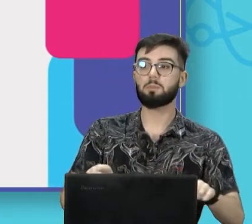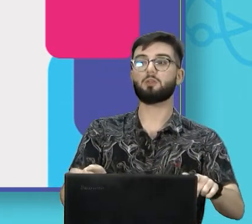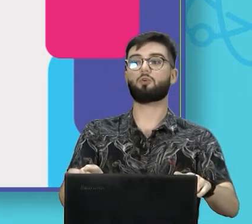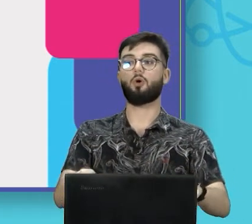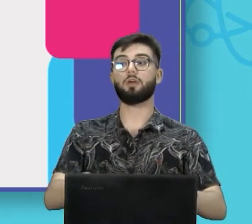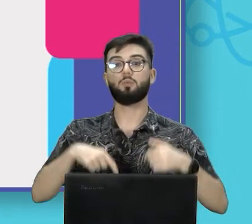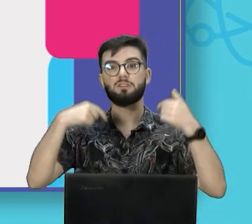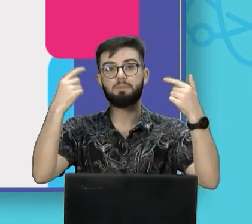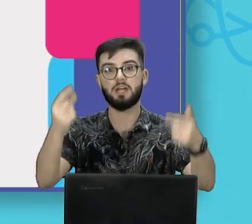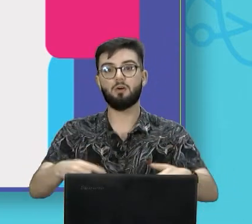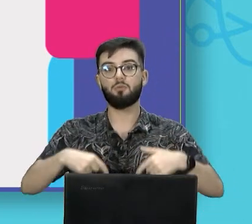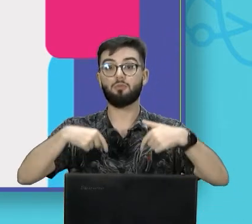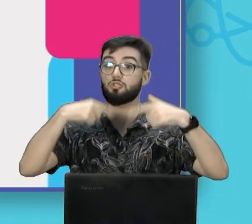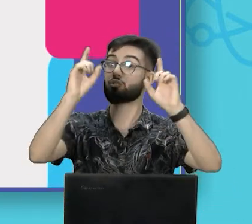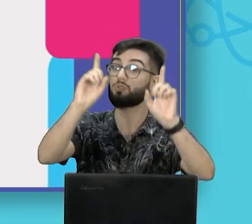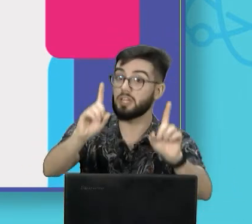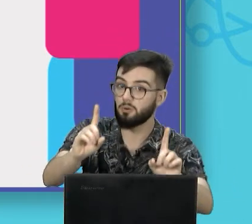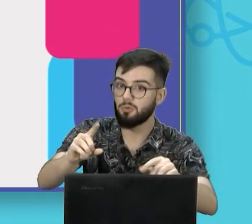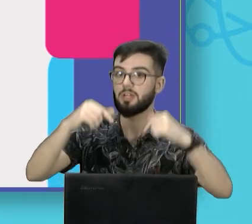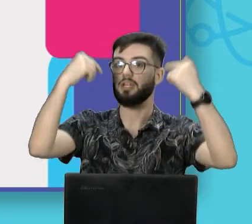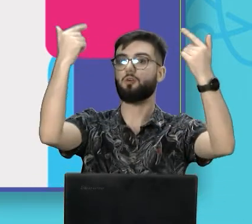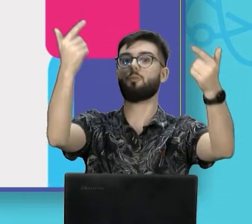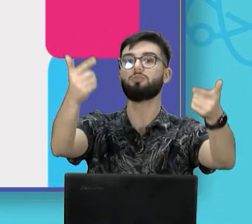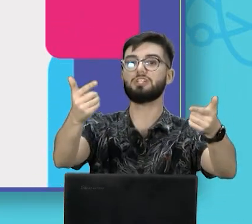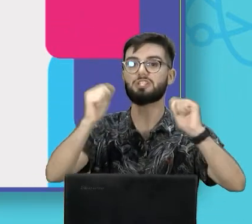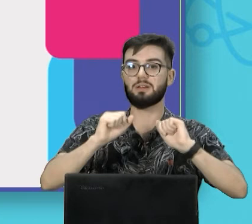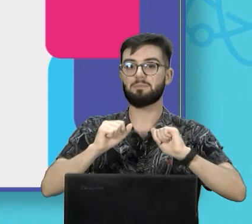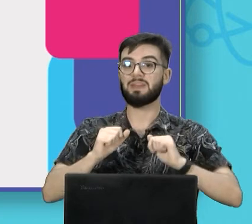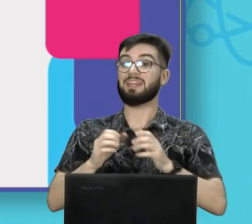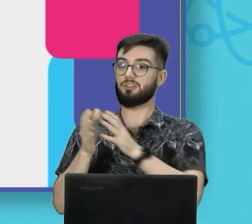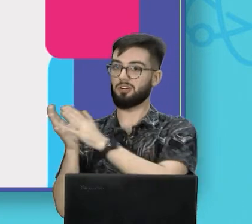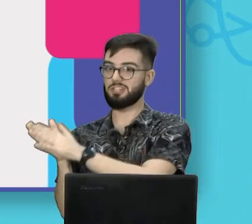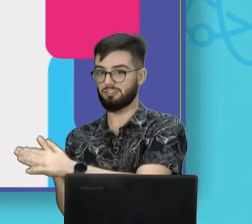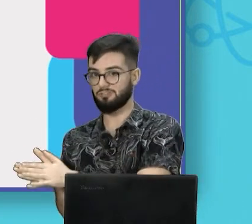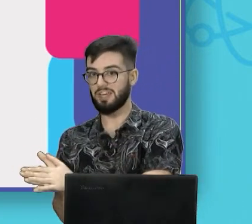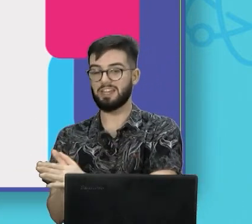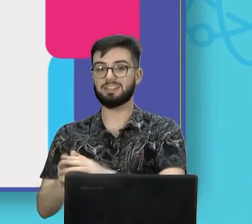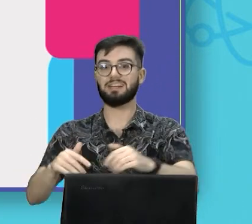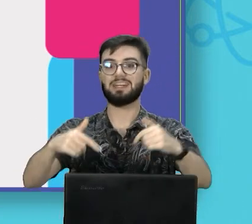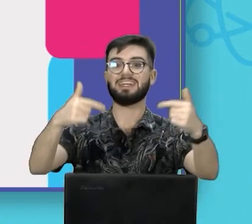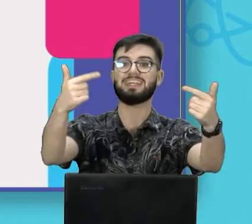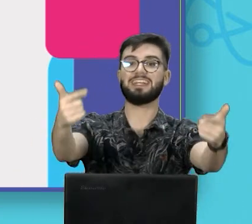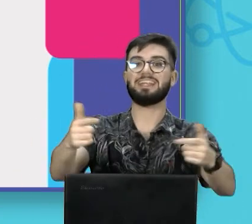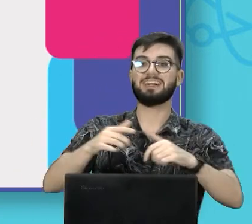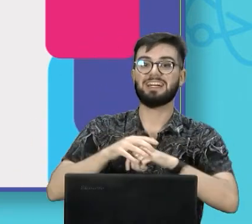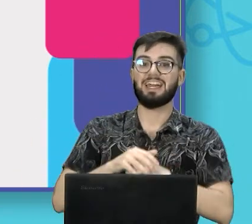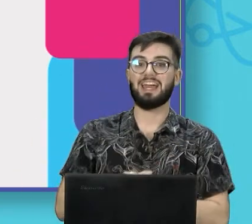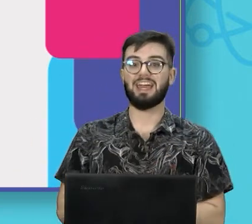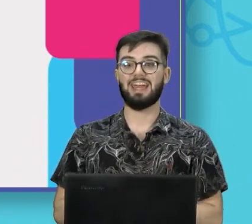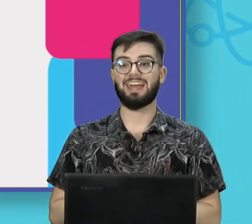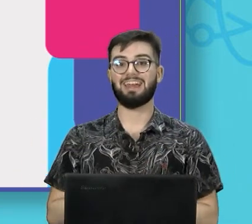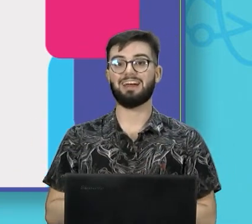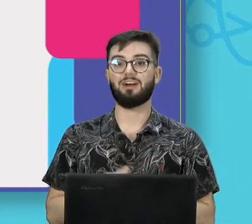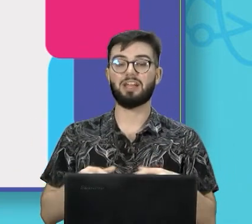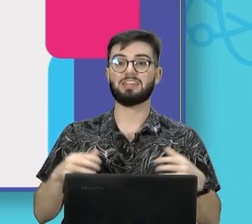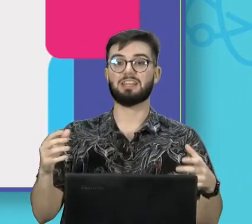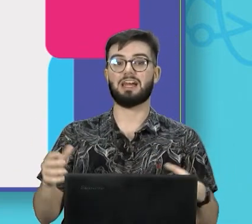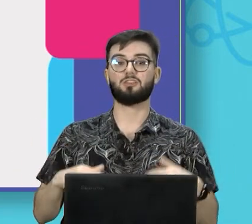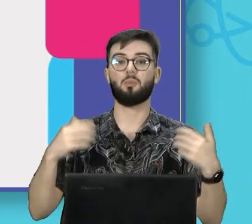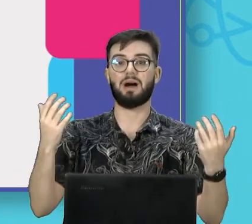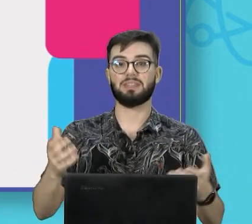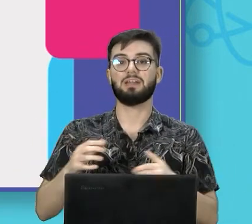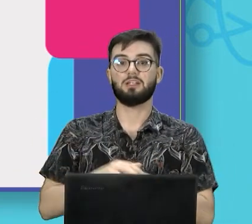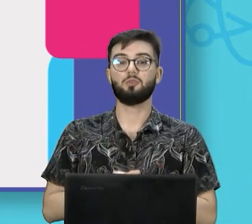Segundo Plano Cohen um espião judeu e Comunista de origem Soviética queria é